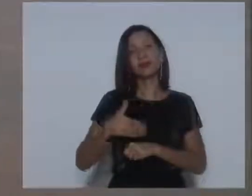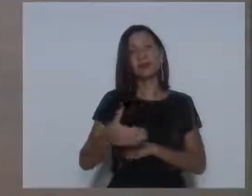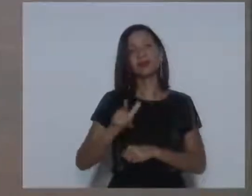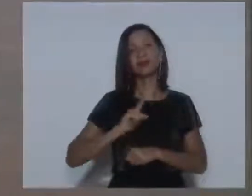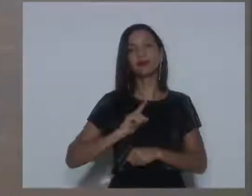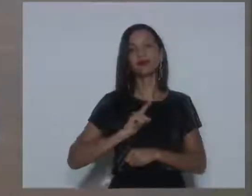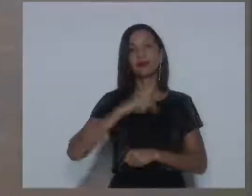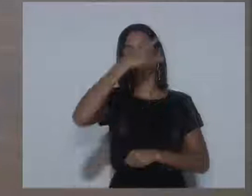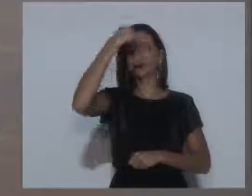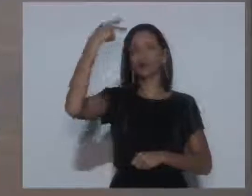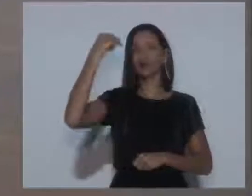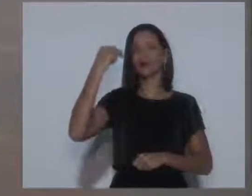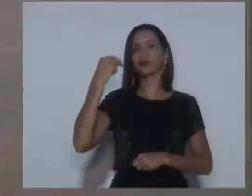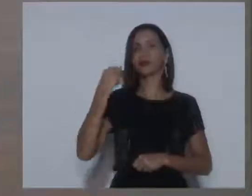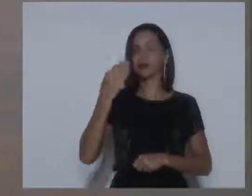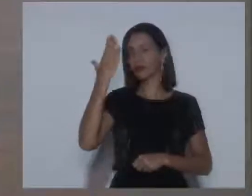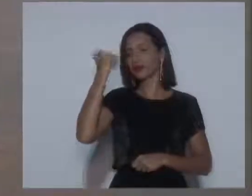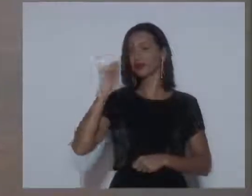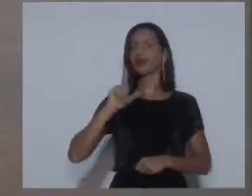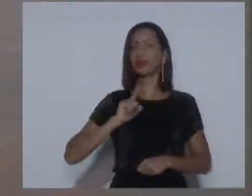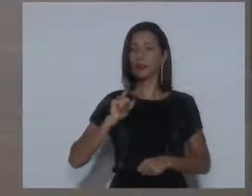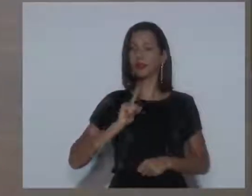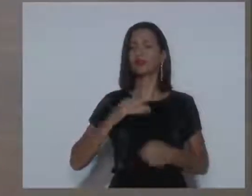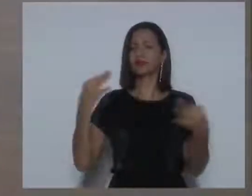governo municipal saiba ter o bom senso